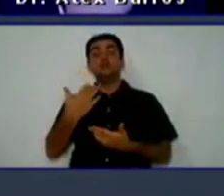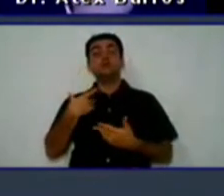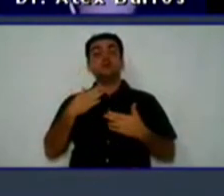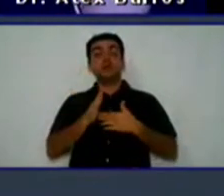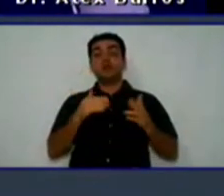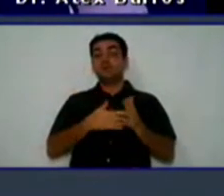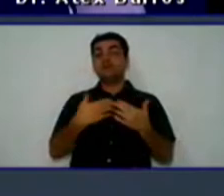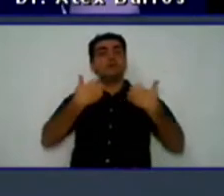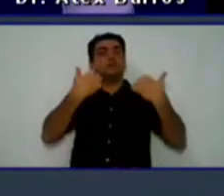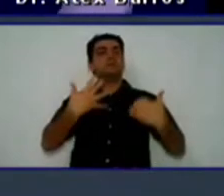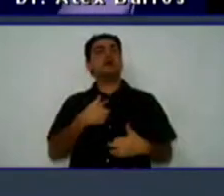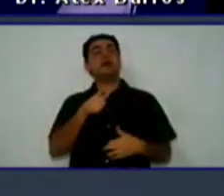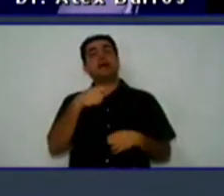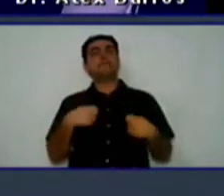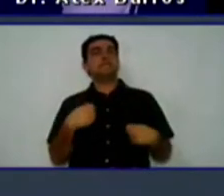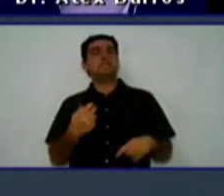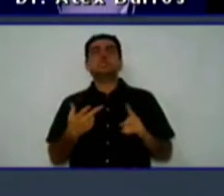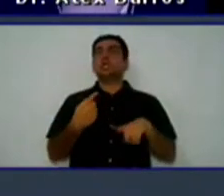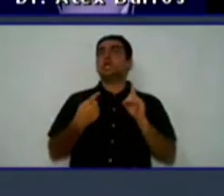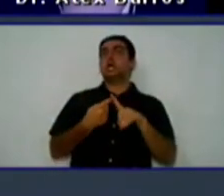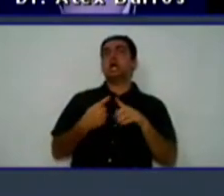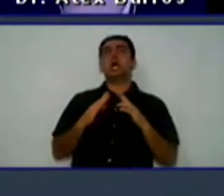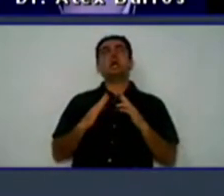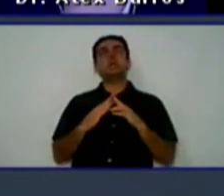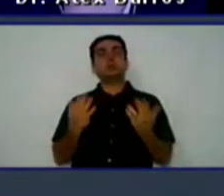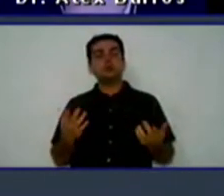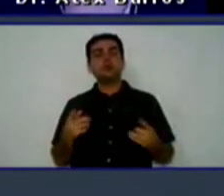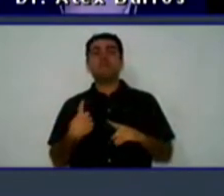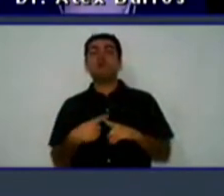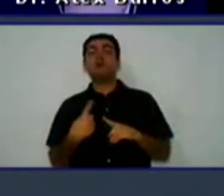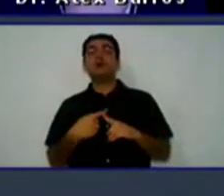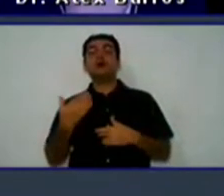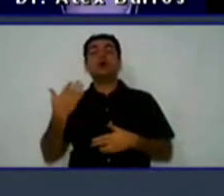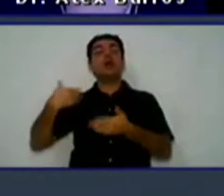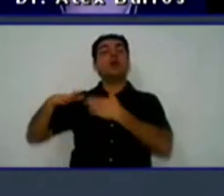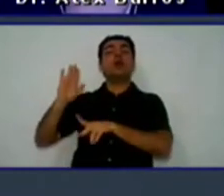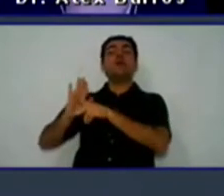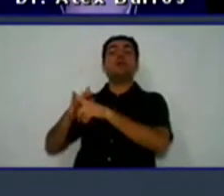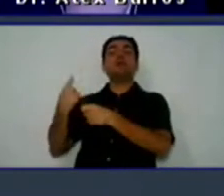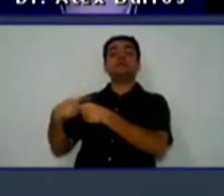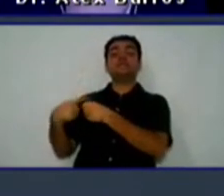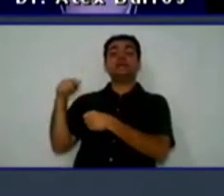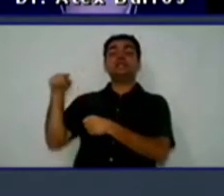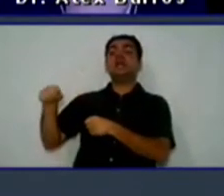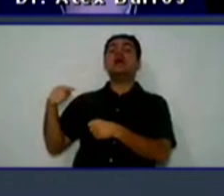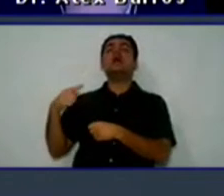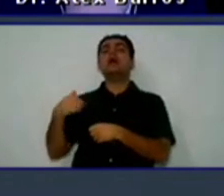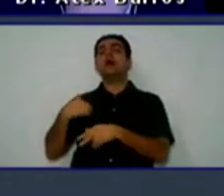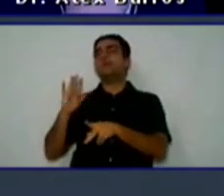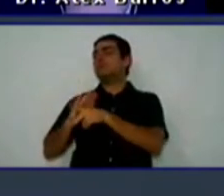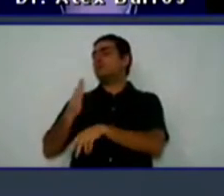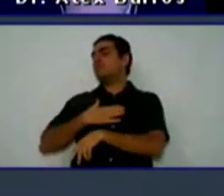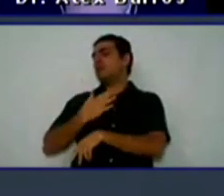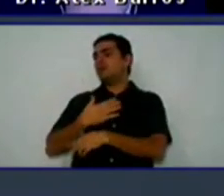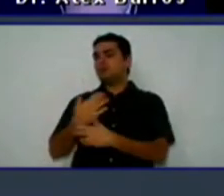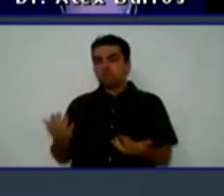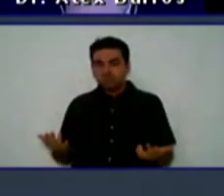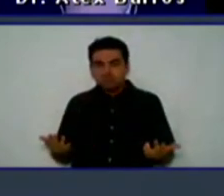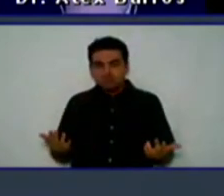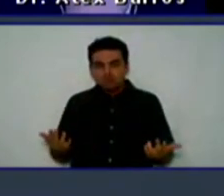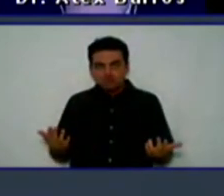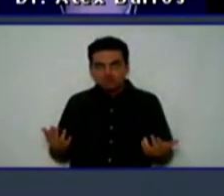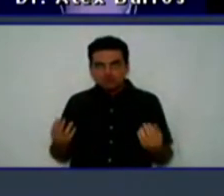a justificar a necessidade do primeiro bem em razão da sua origem na cidade, não havendo nenhum registro sobre